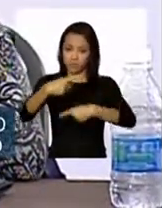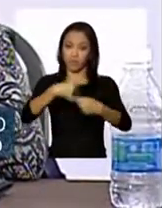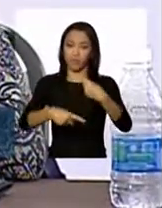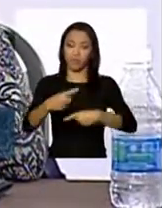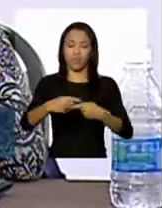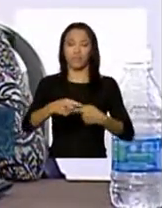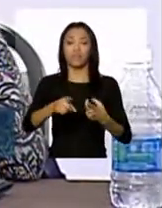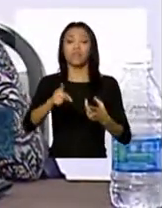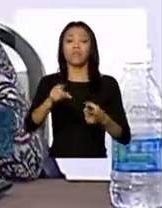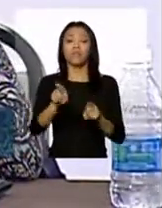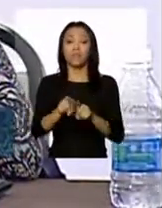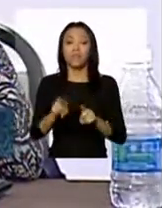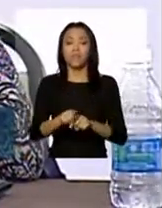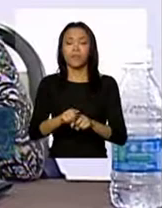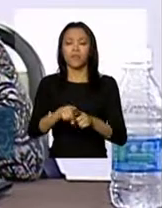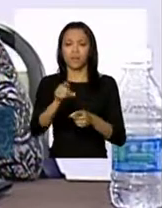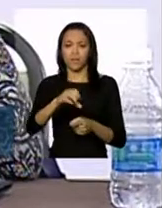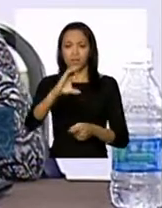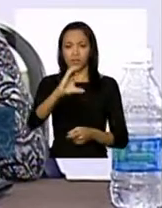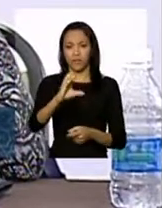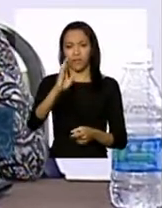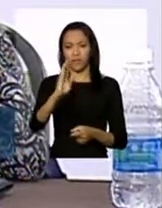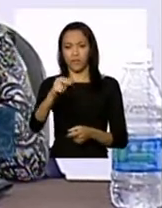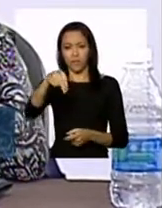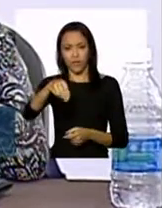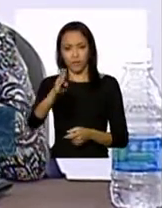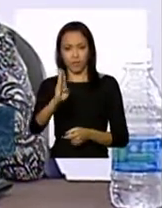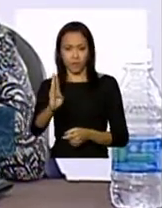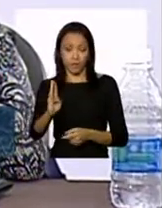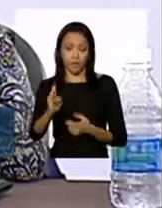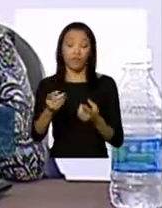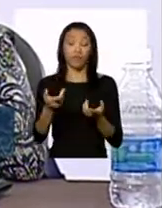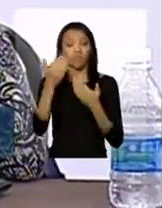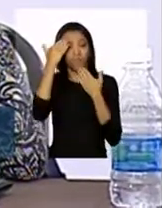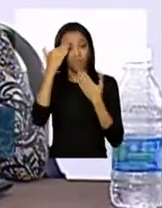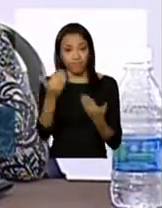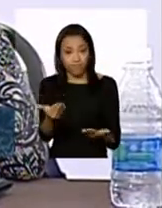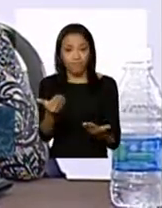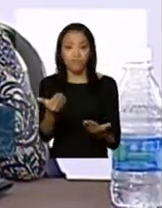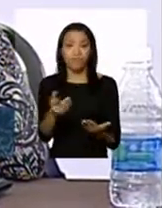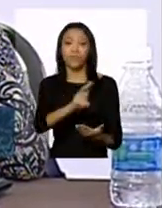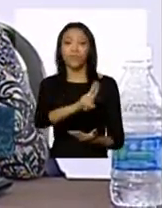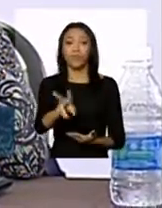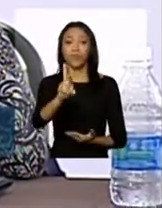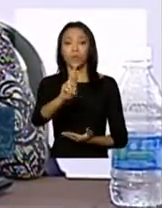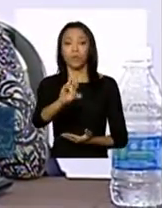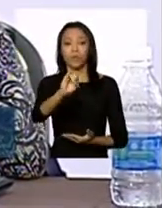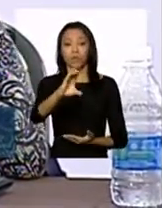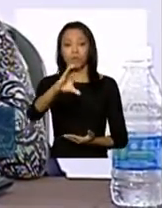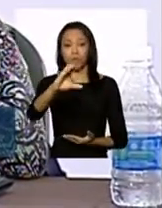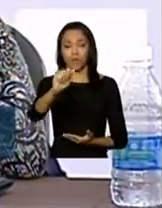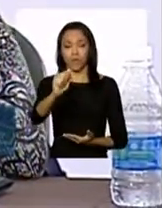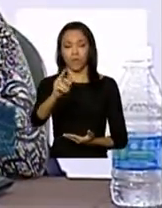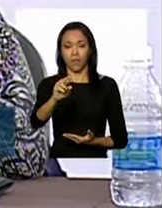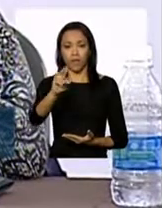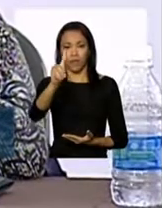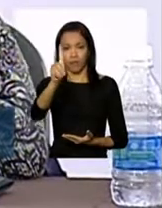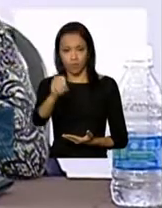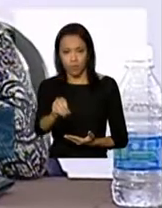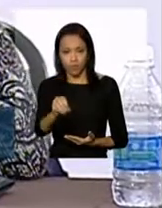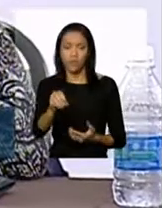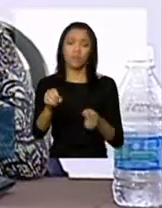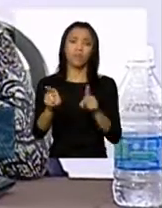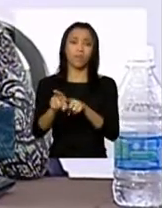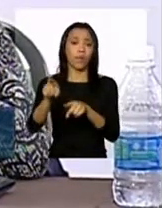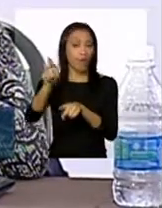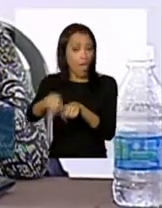Exteriores, o presidente da CNPD, o doutor Ricardo Páez de Barros, além de